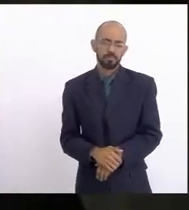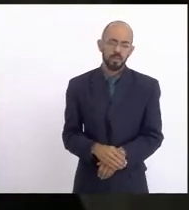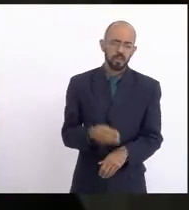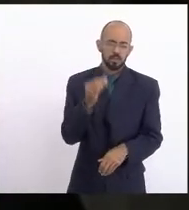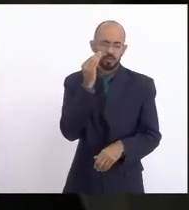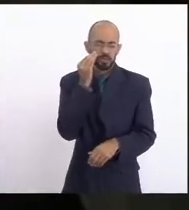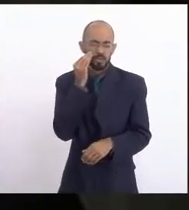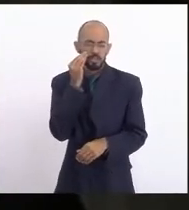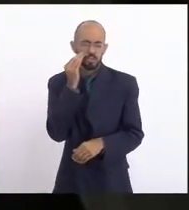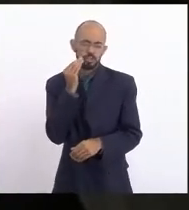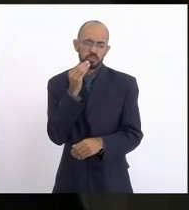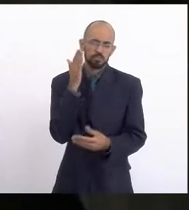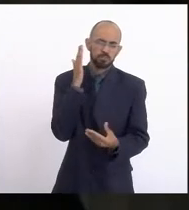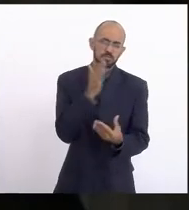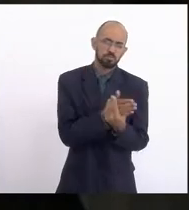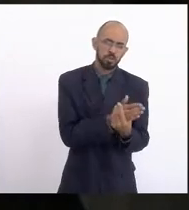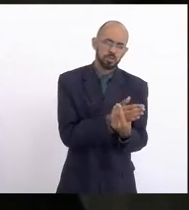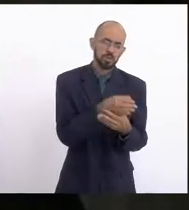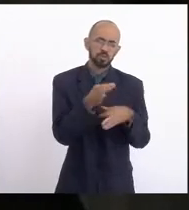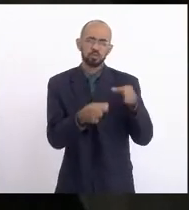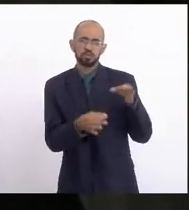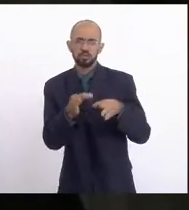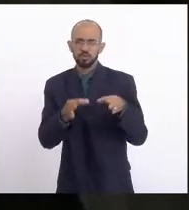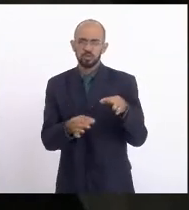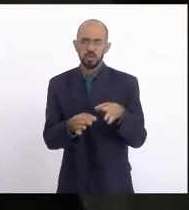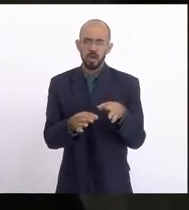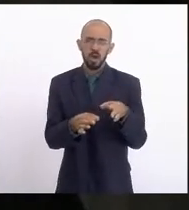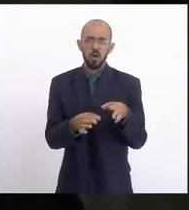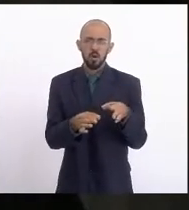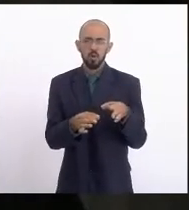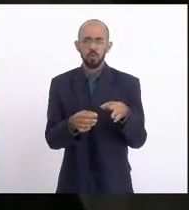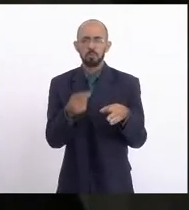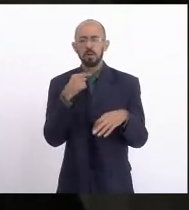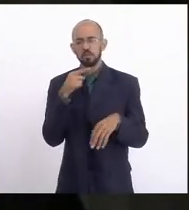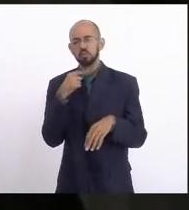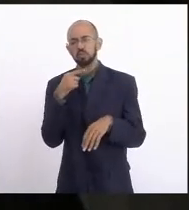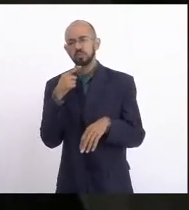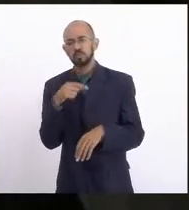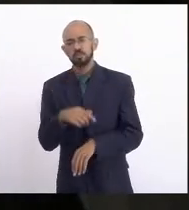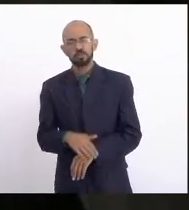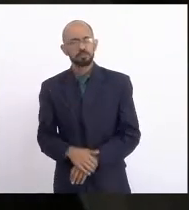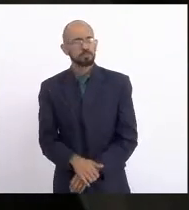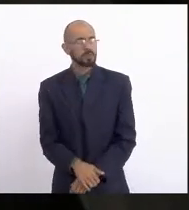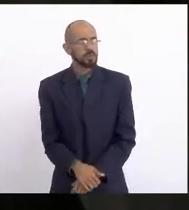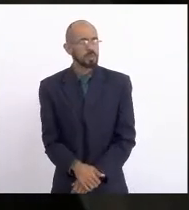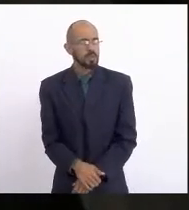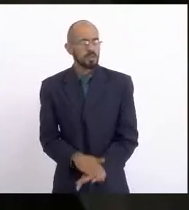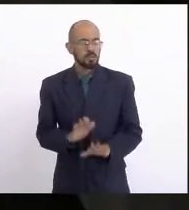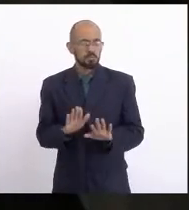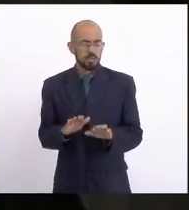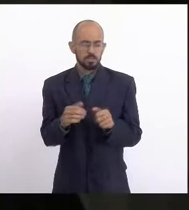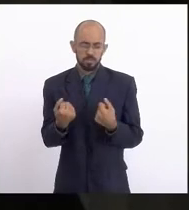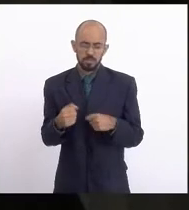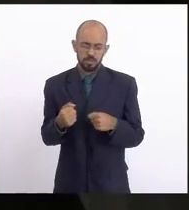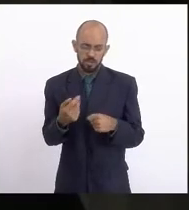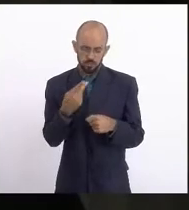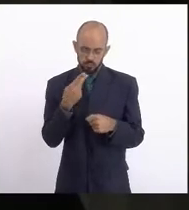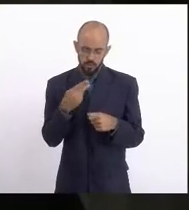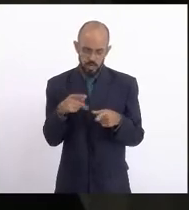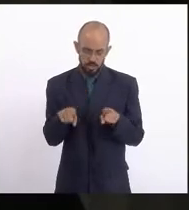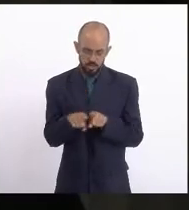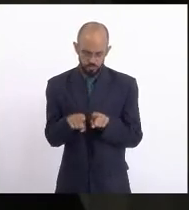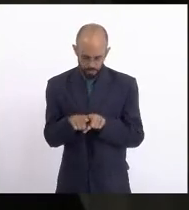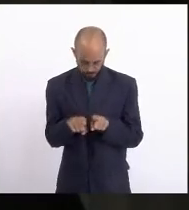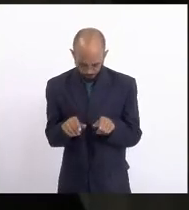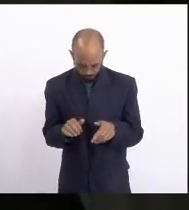para contestar. Mas tinha que se assinalar também essa questão.